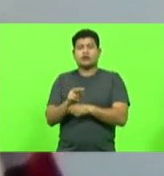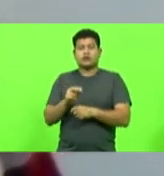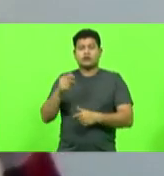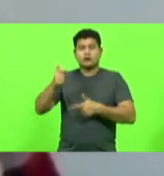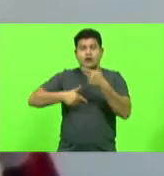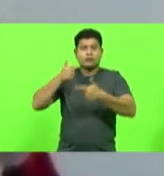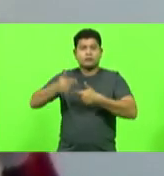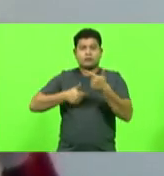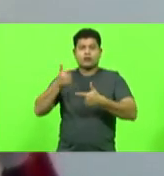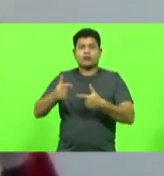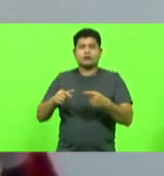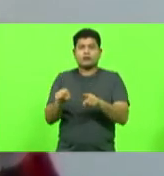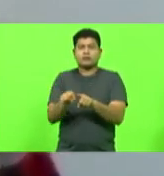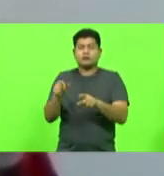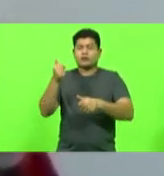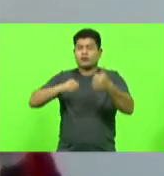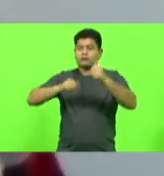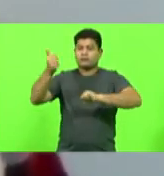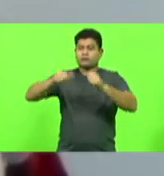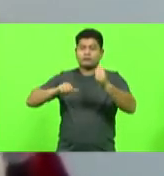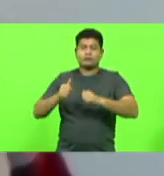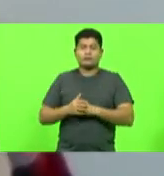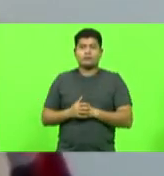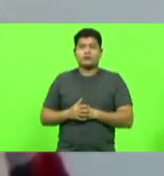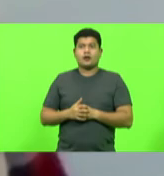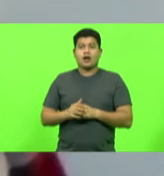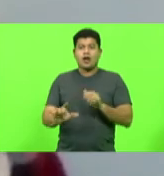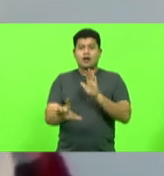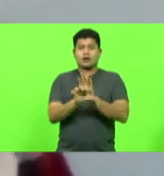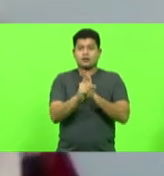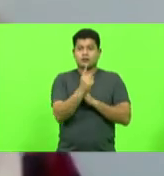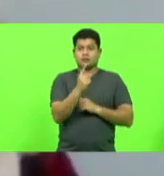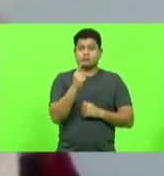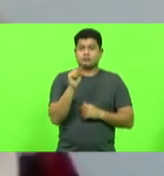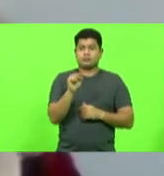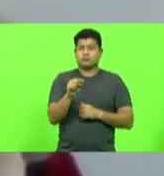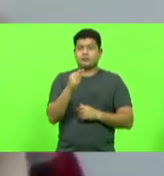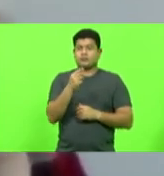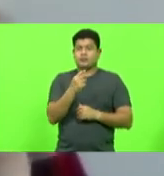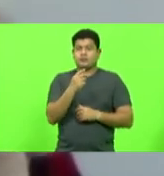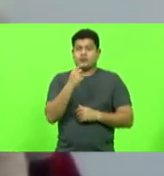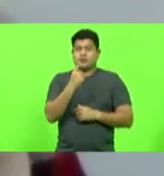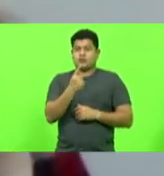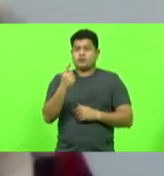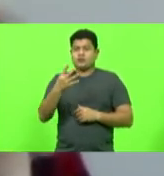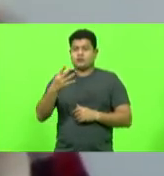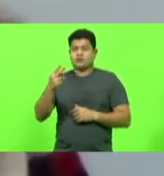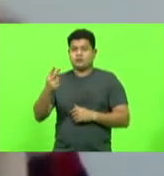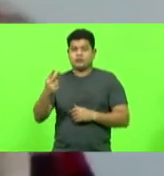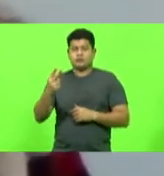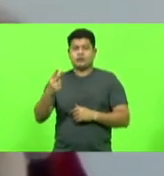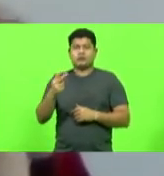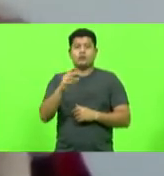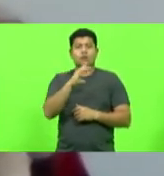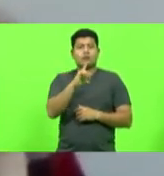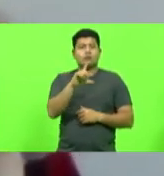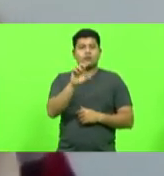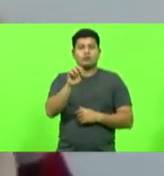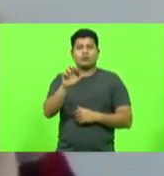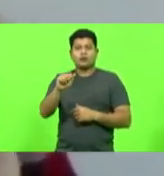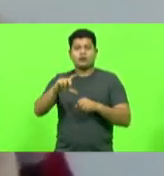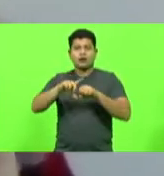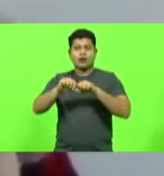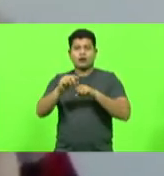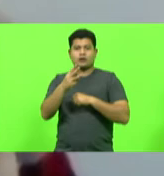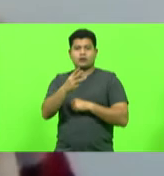Por sua vez, a Lei 8.142, no LOAS, estabeleceu em seu artigo 31, que